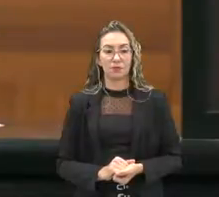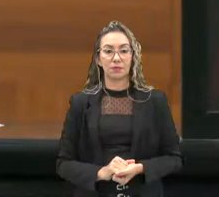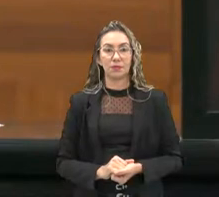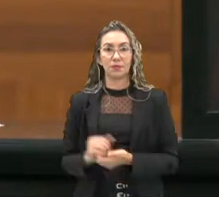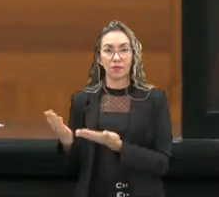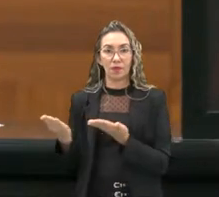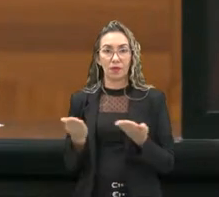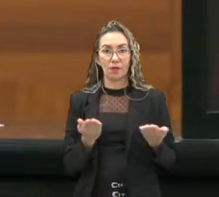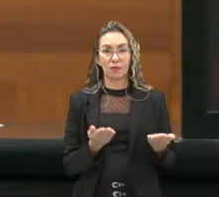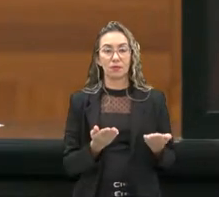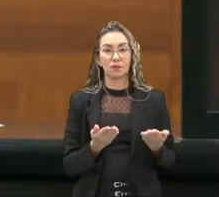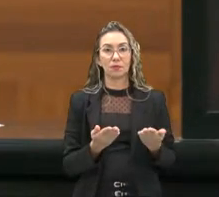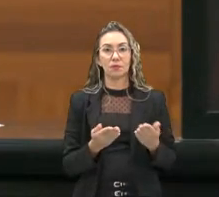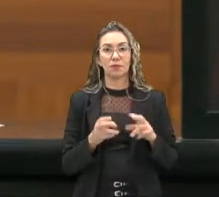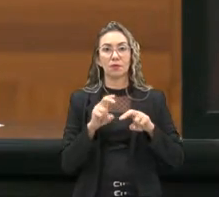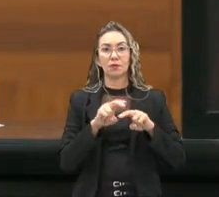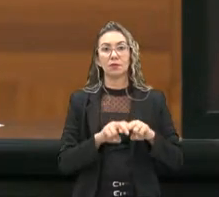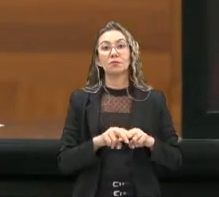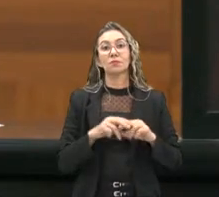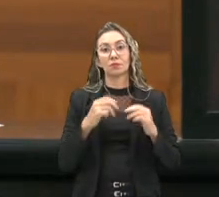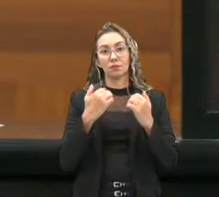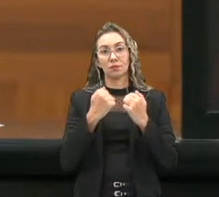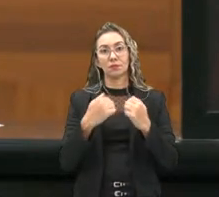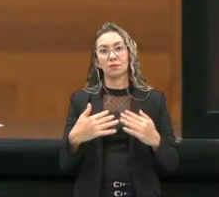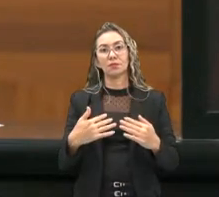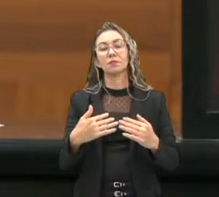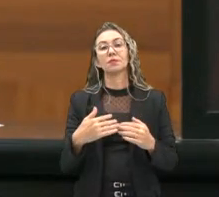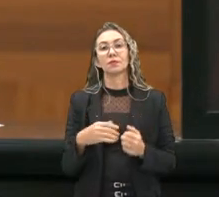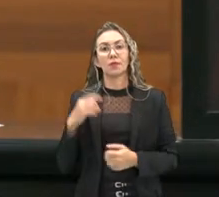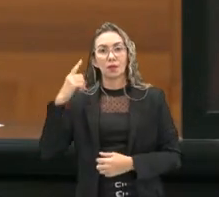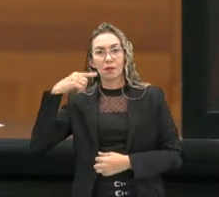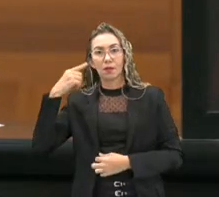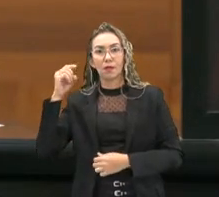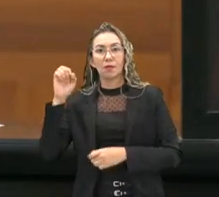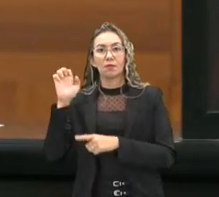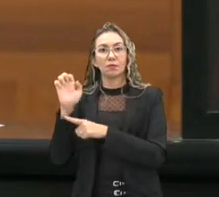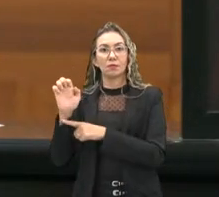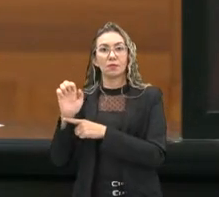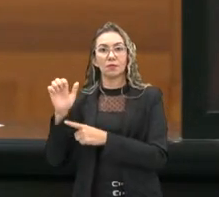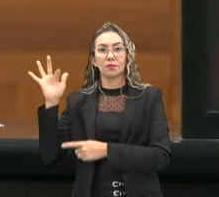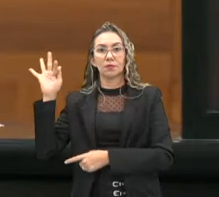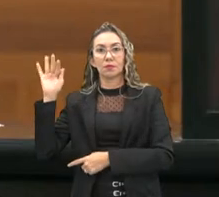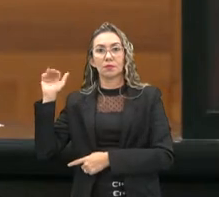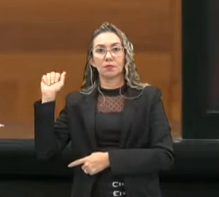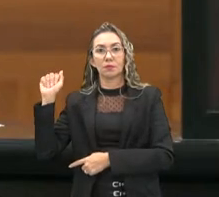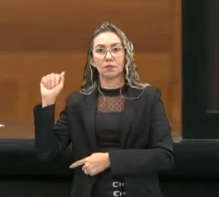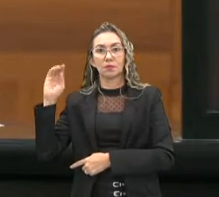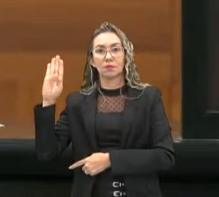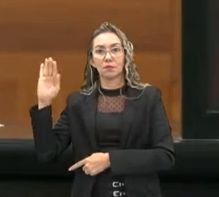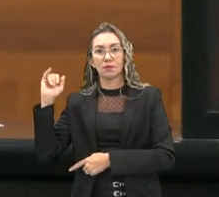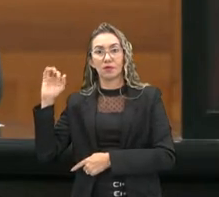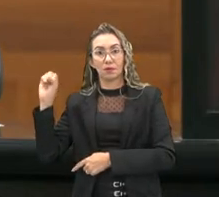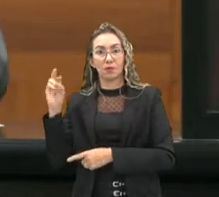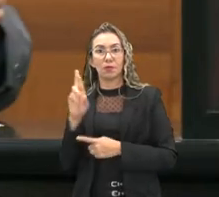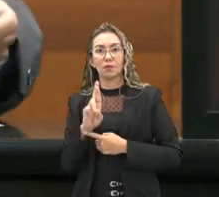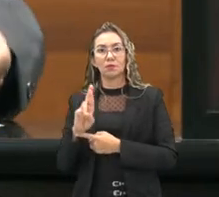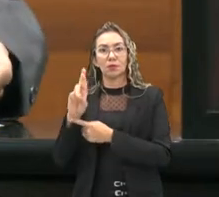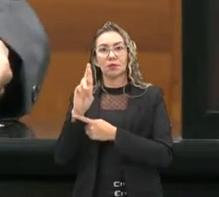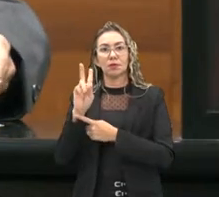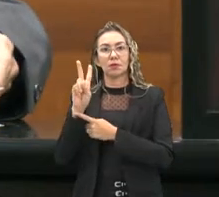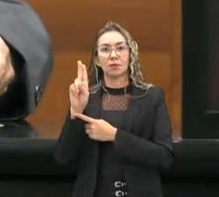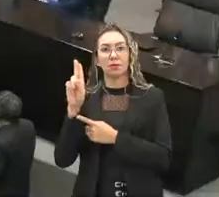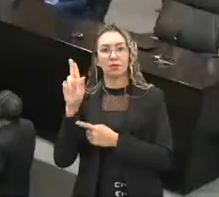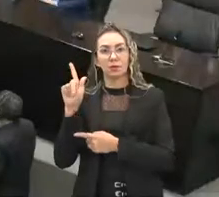Convido para compor a mesa o deputado estadual Fábio Tardim, representante do município de Várzea Grande.